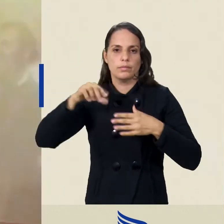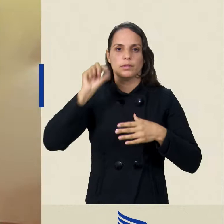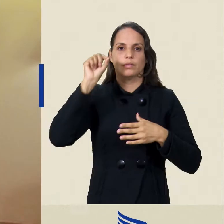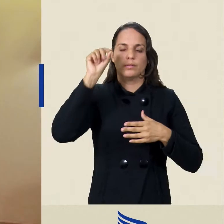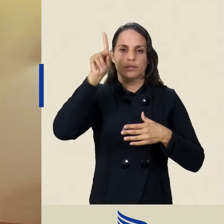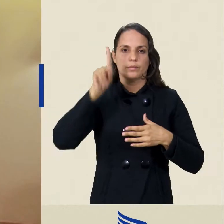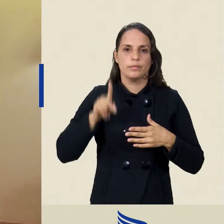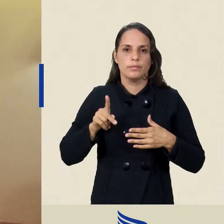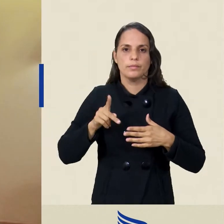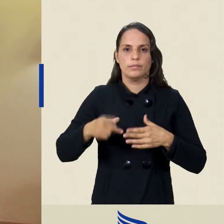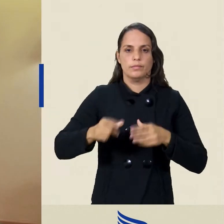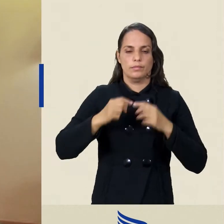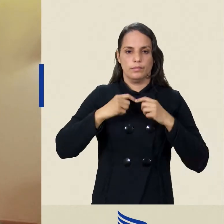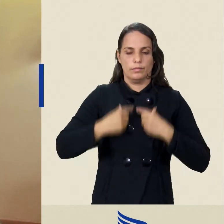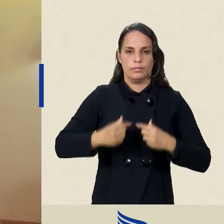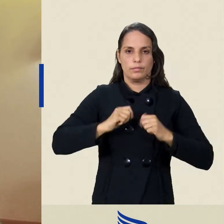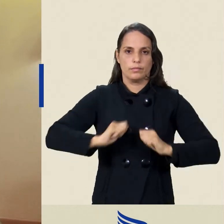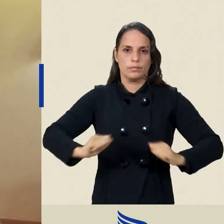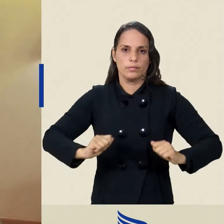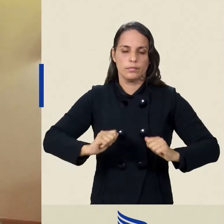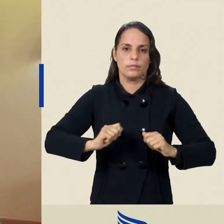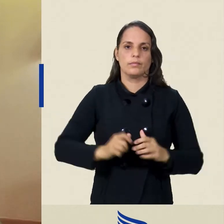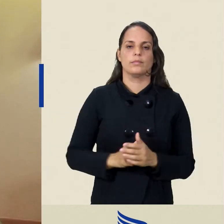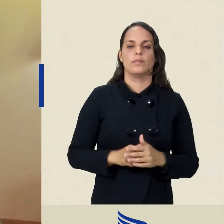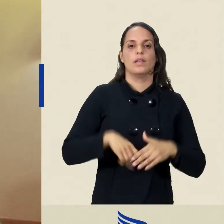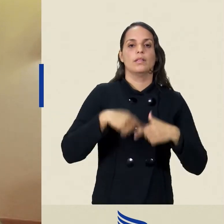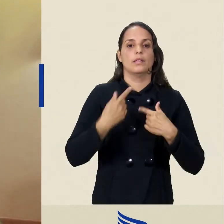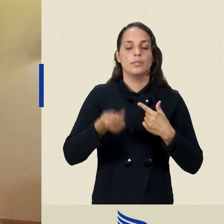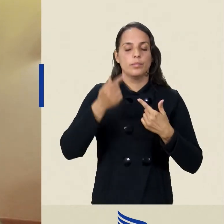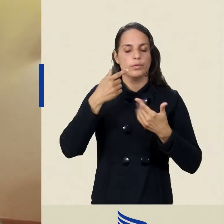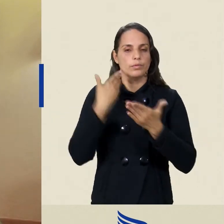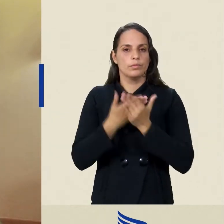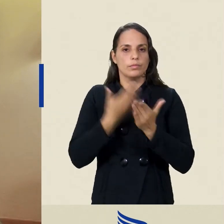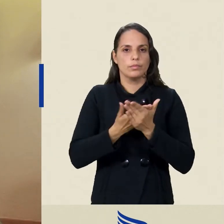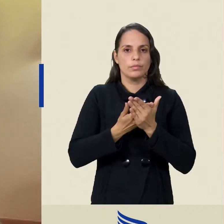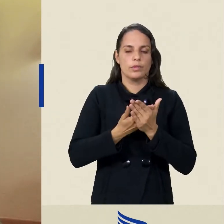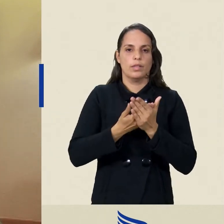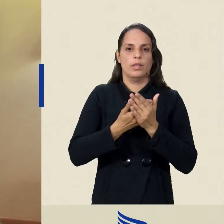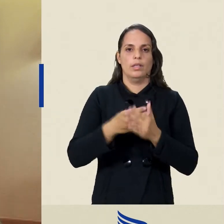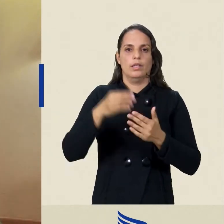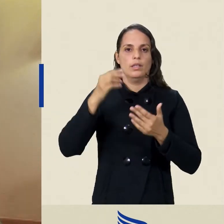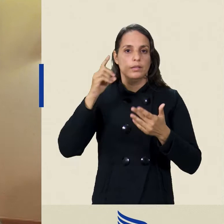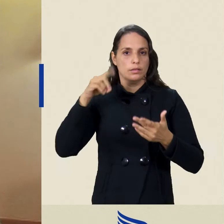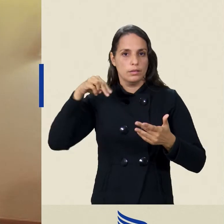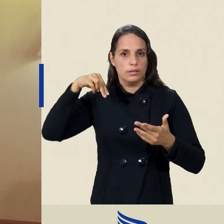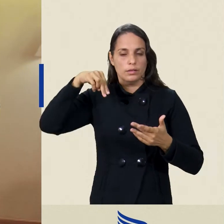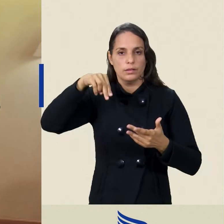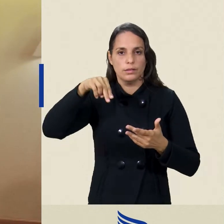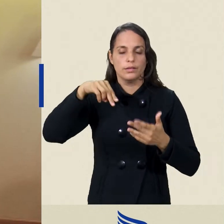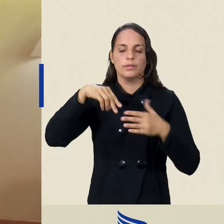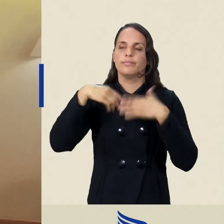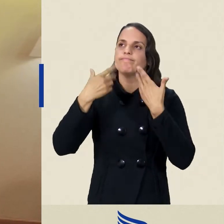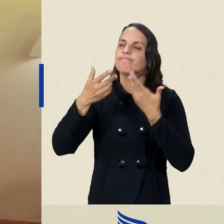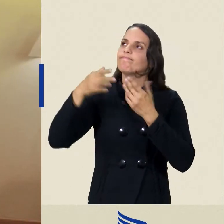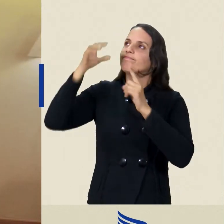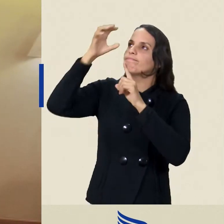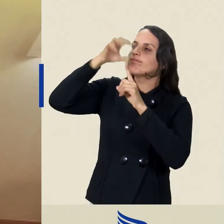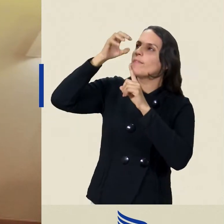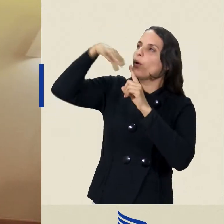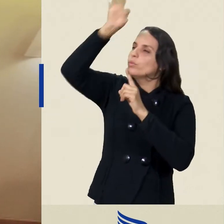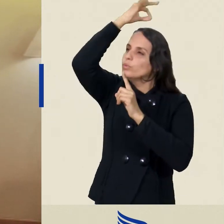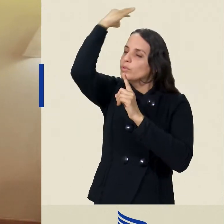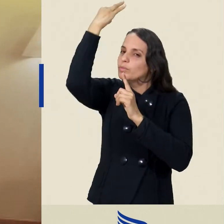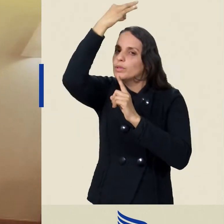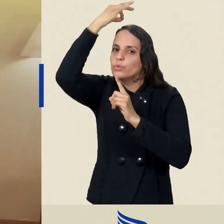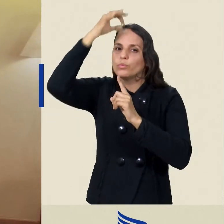14. Após estudar e compreender Daniel 8, verso 14, uma voz nunca mais deixou Miller. Era a voz do